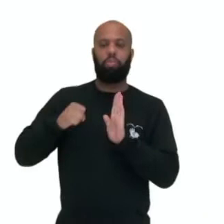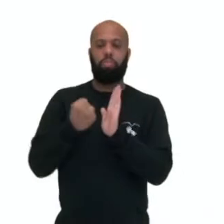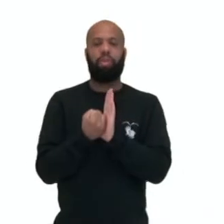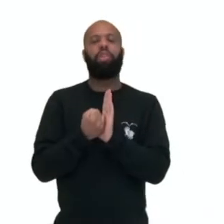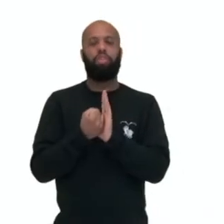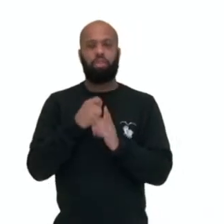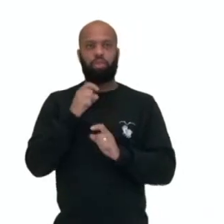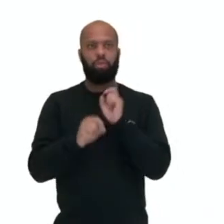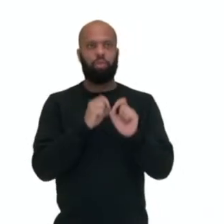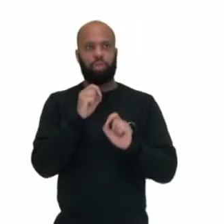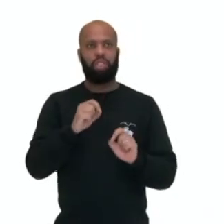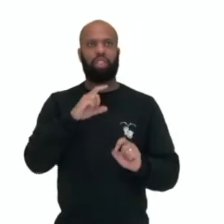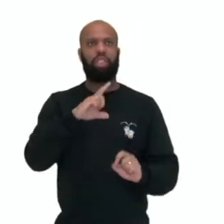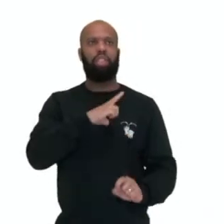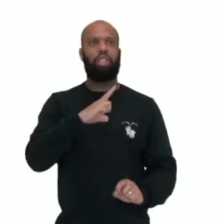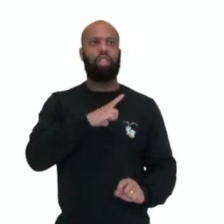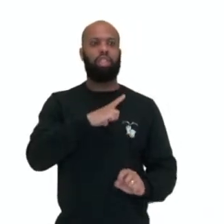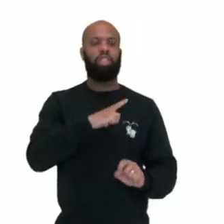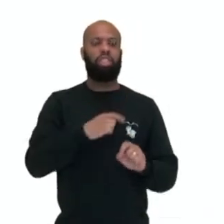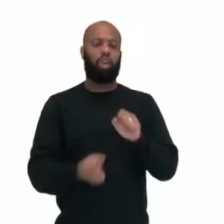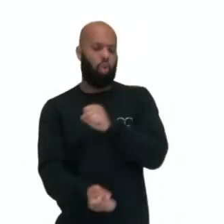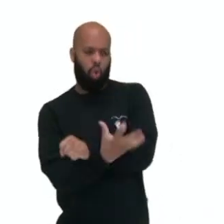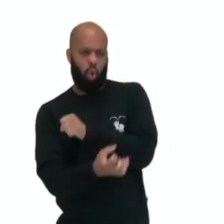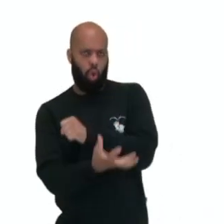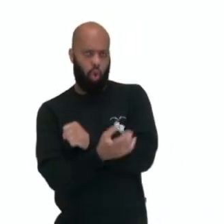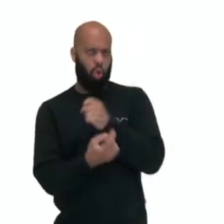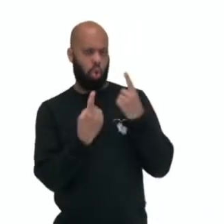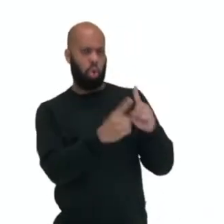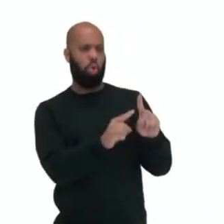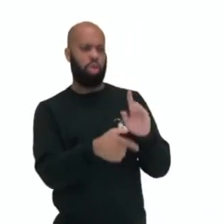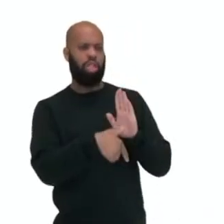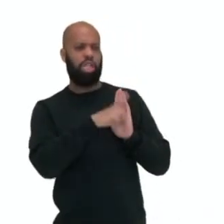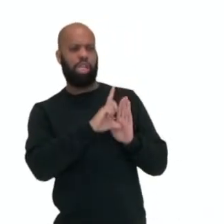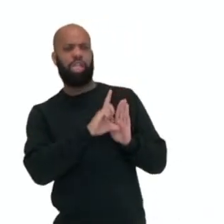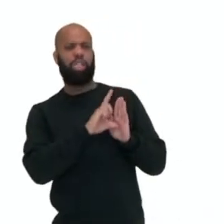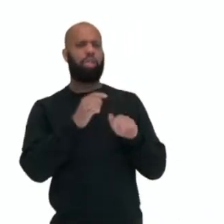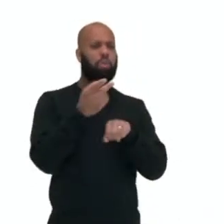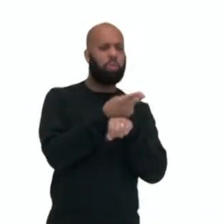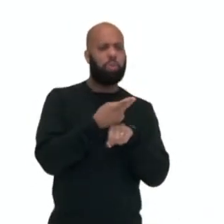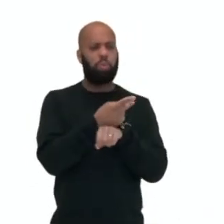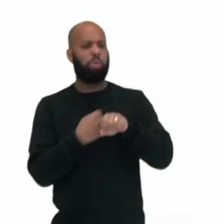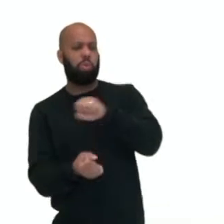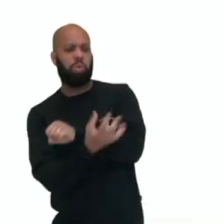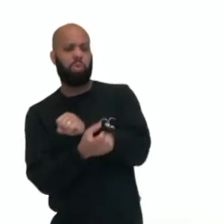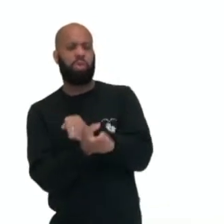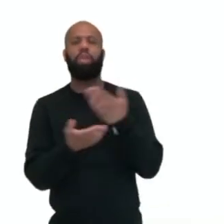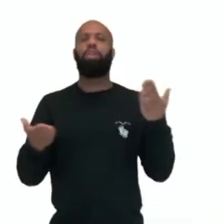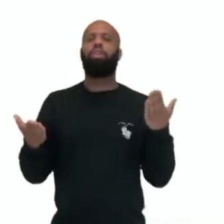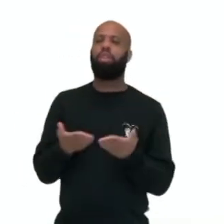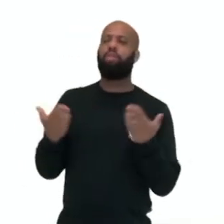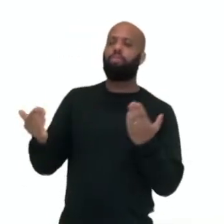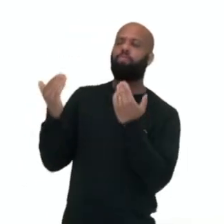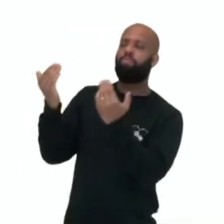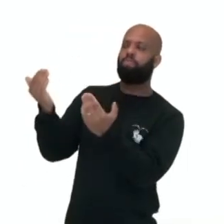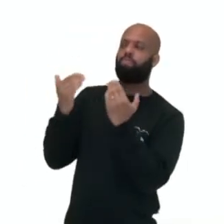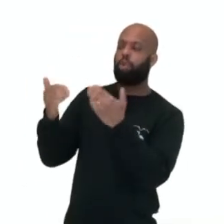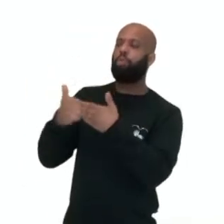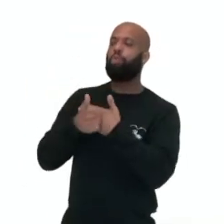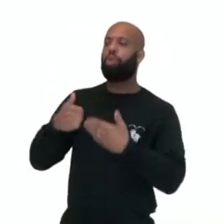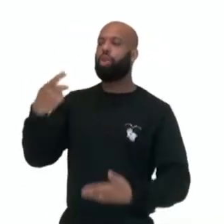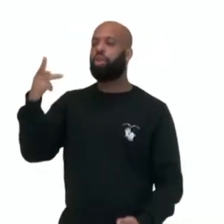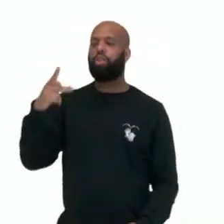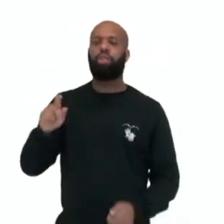de inimigo intransigente da corrupção, de caçador de marajás, o que colocava em xeque a sua autoridade moral